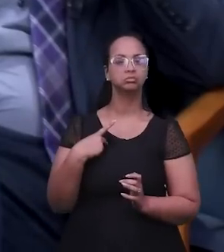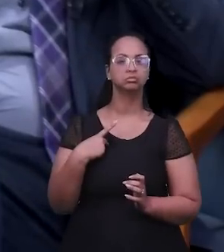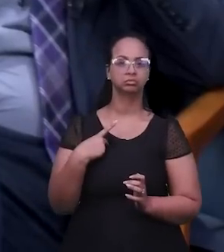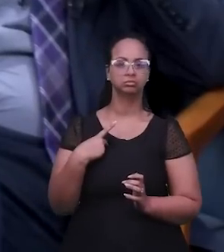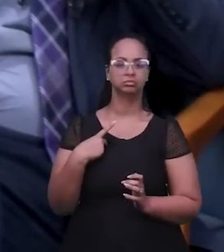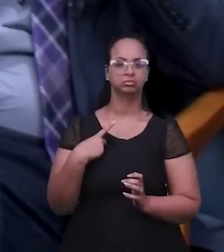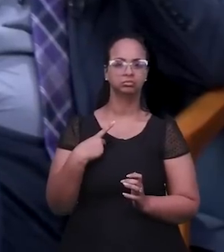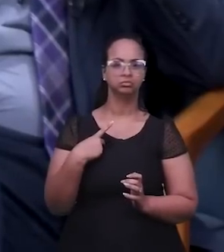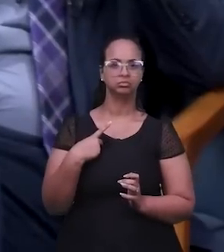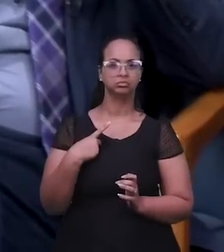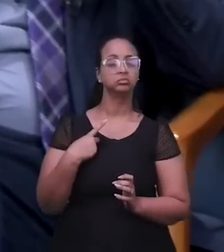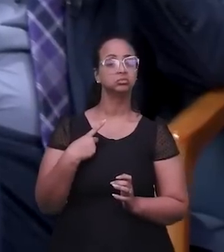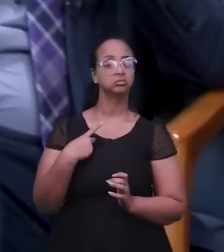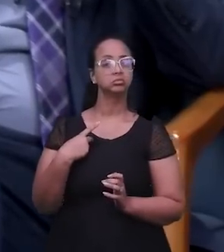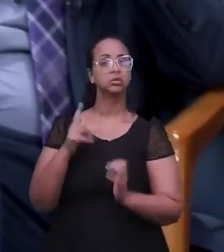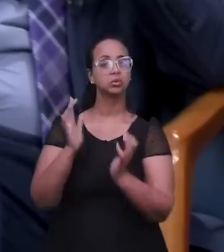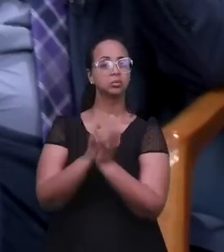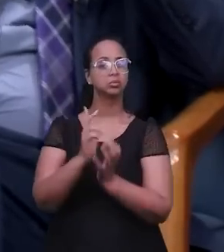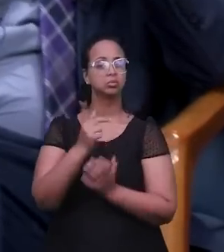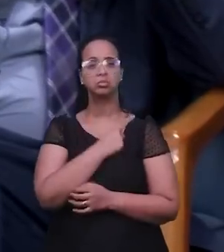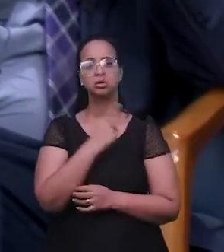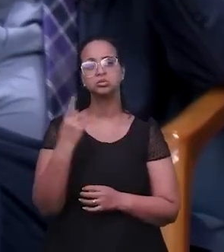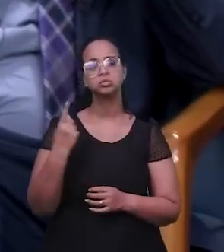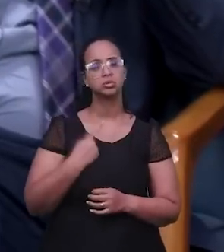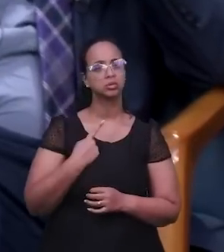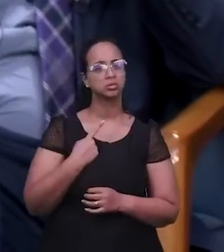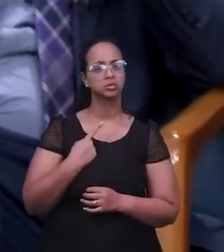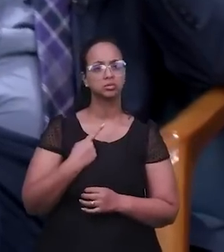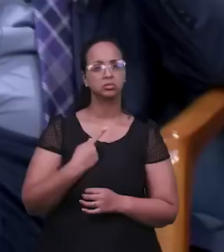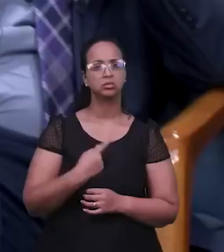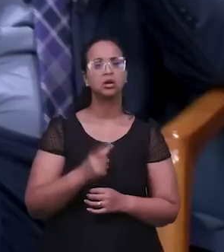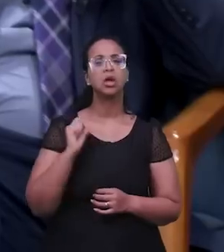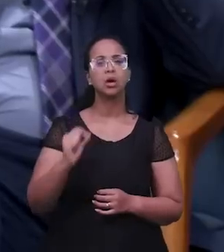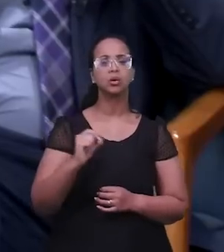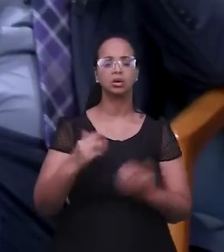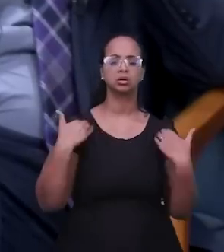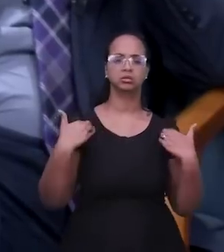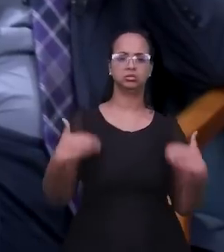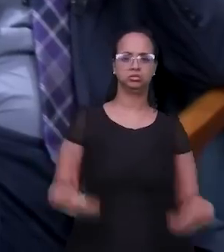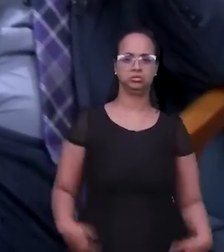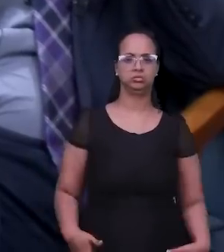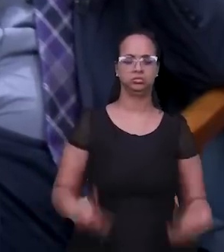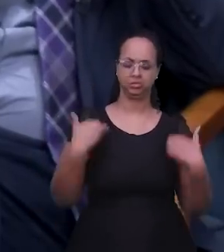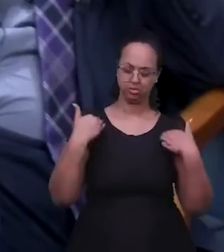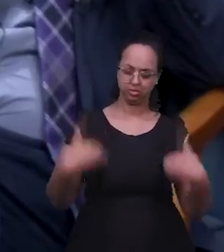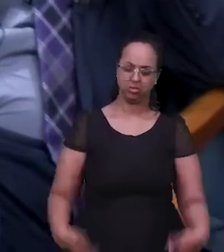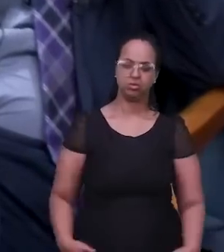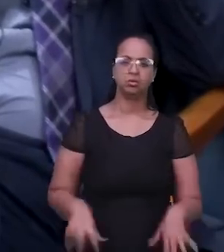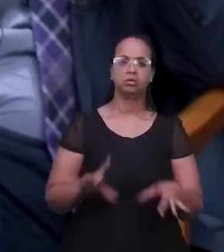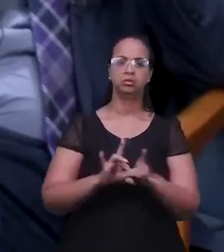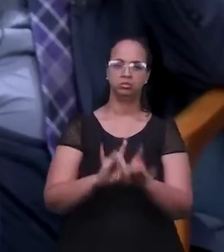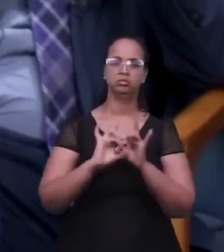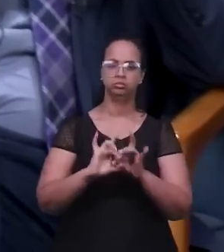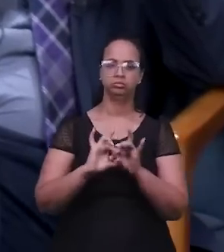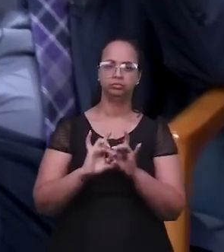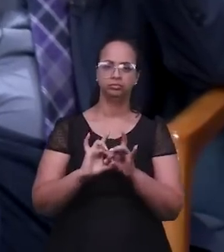pastores. E profecia. Então, quem que são os pastores? Presbitério. O que é presbitério?